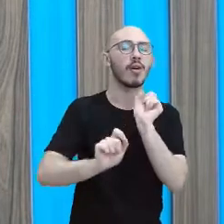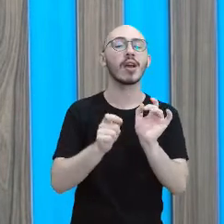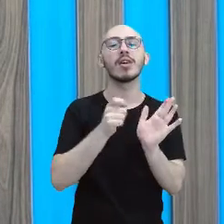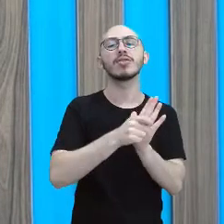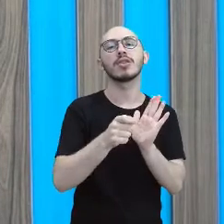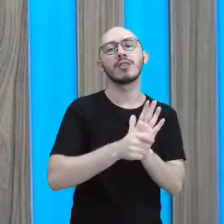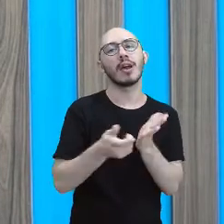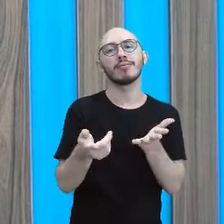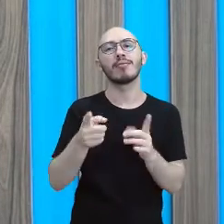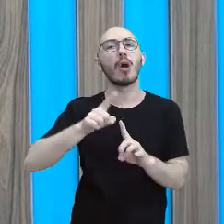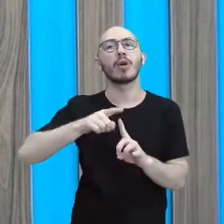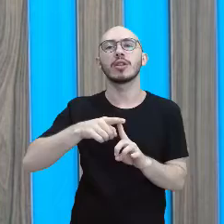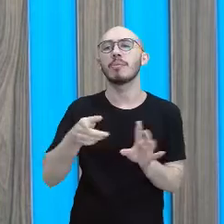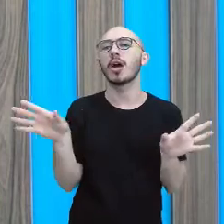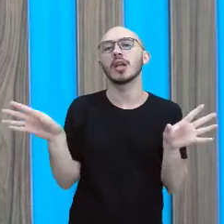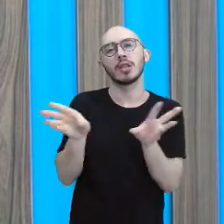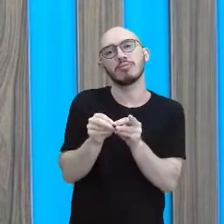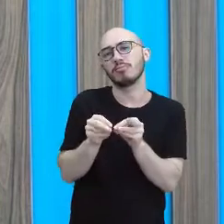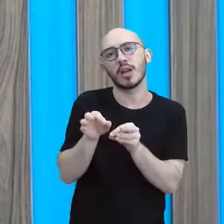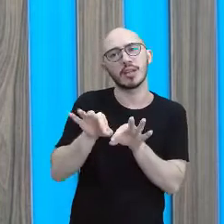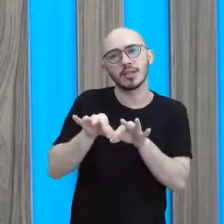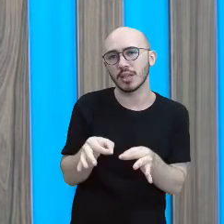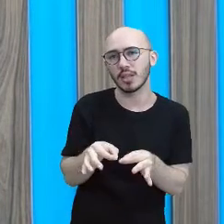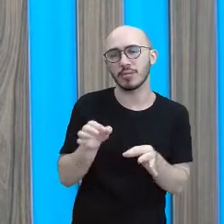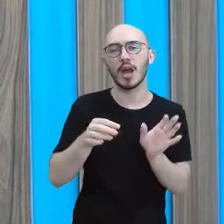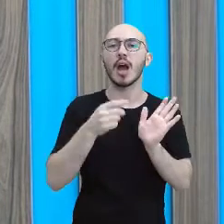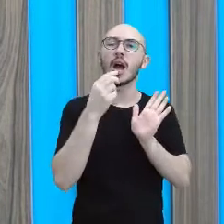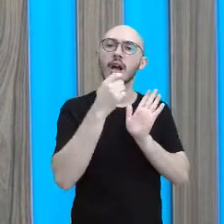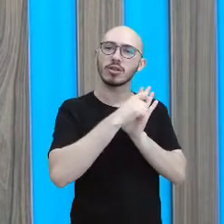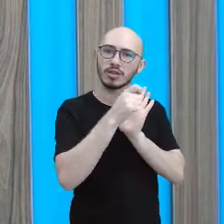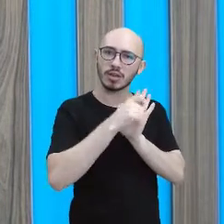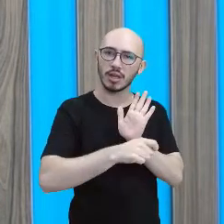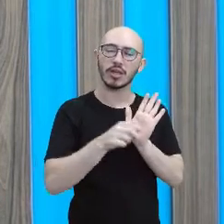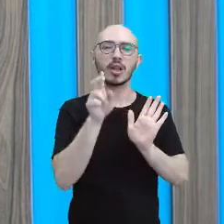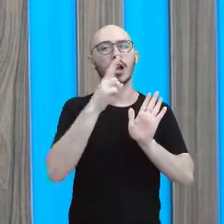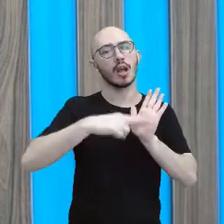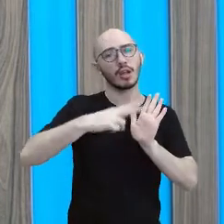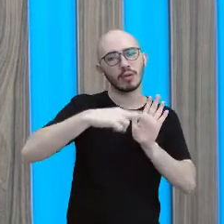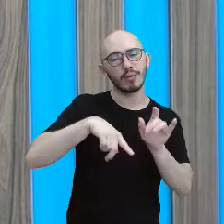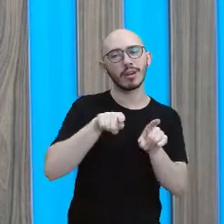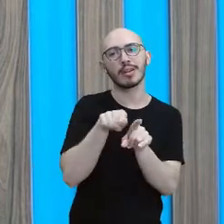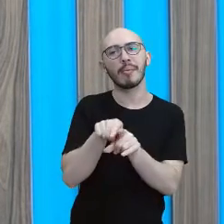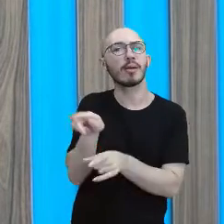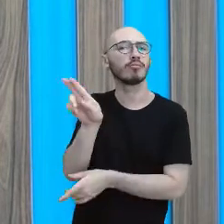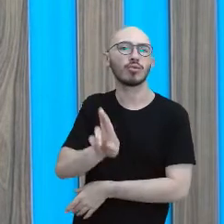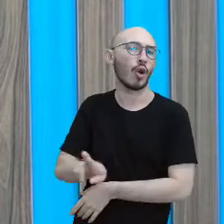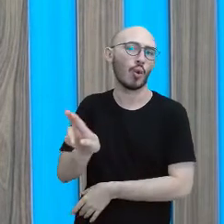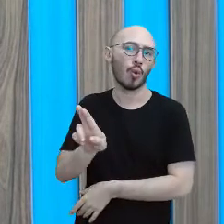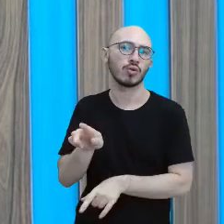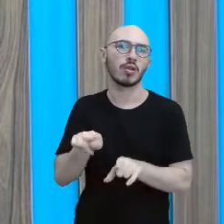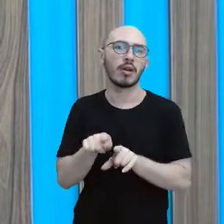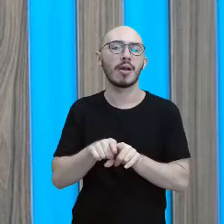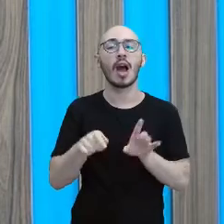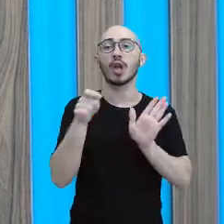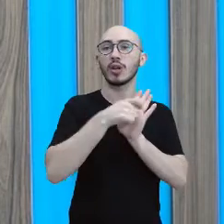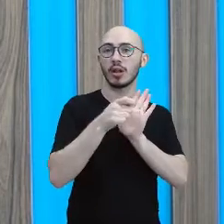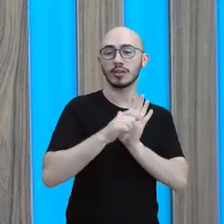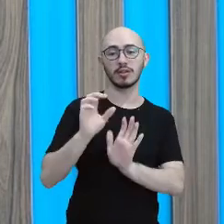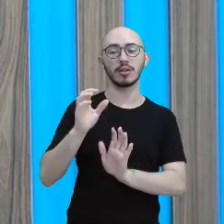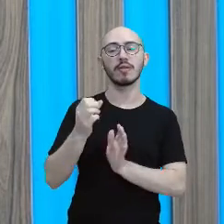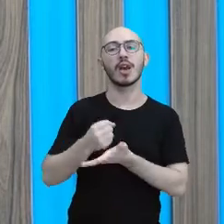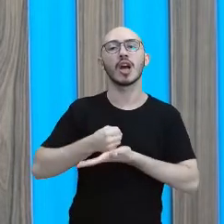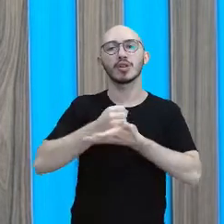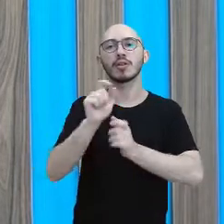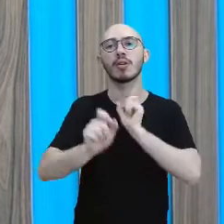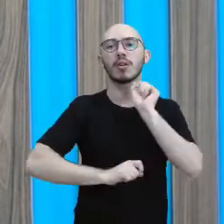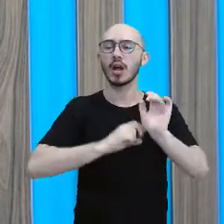pode simplificar tanto a leitura quanto a manipulação. Então, perceba que a notação científica vai ajudar a gente a ler o